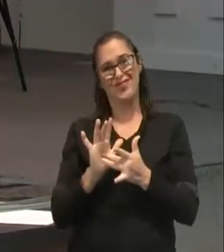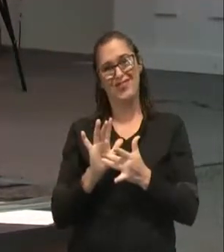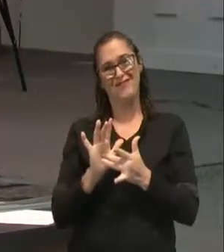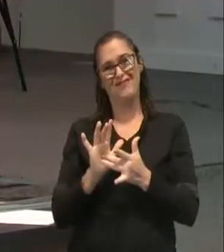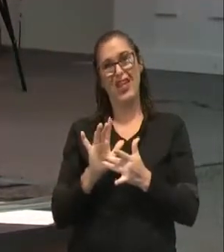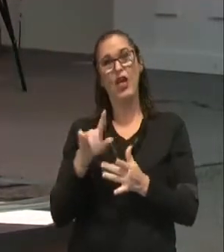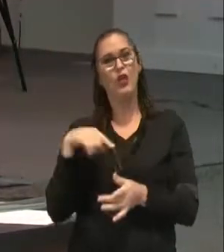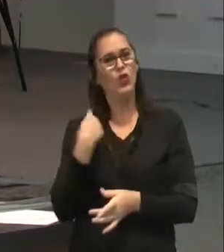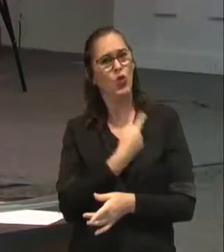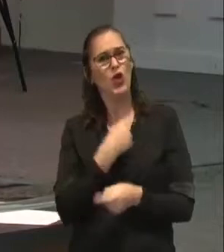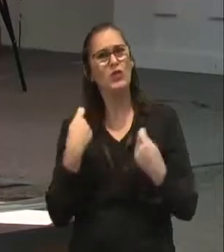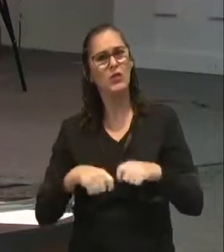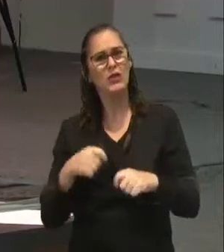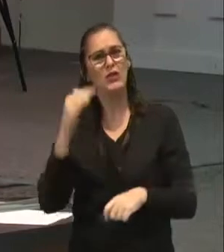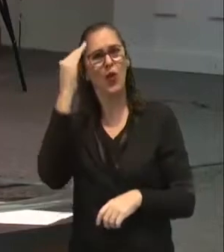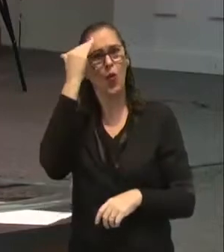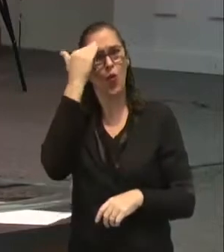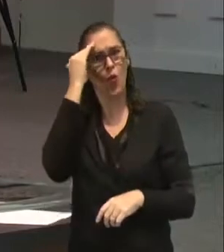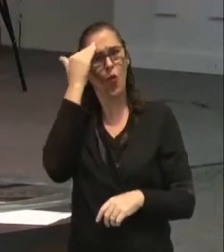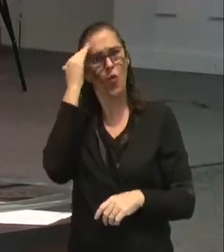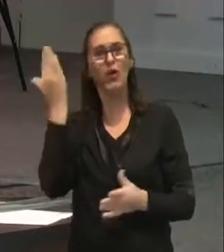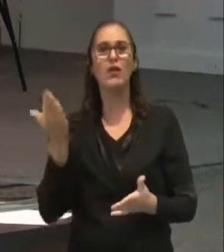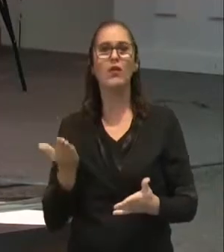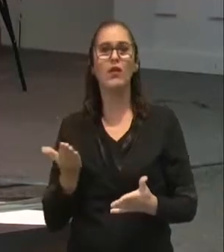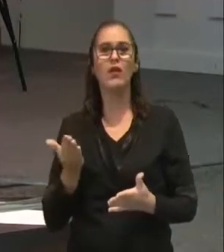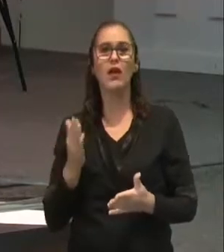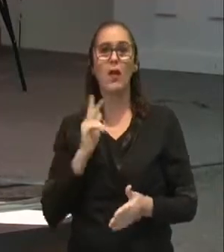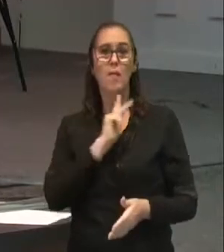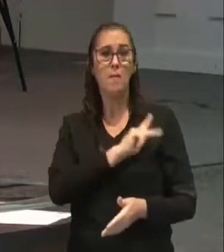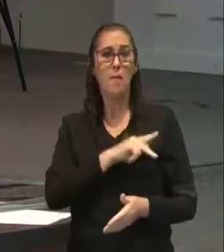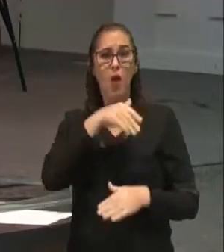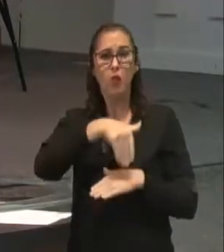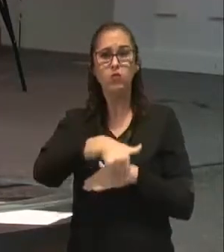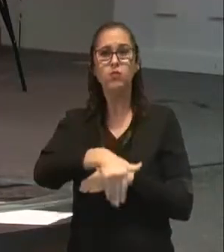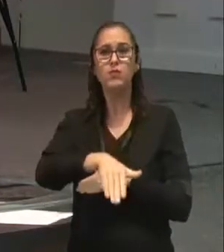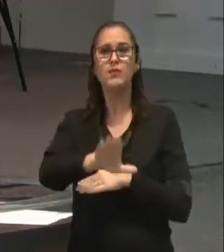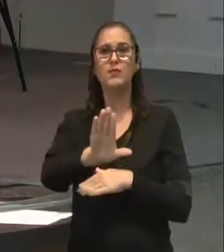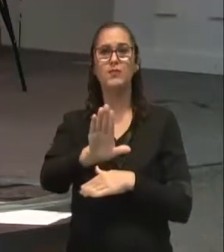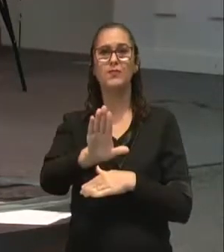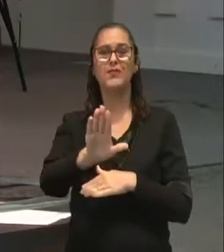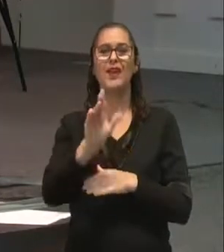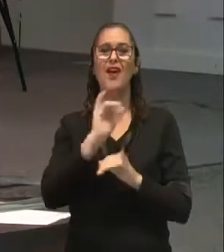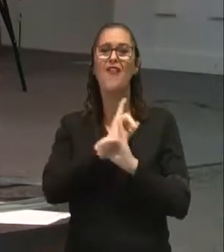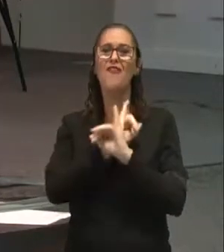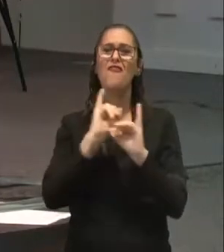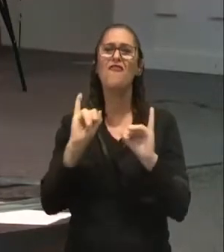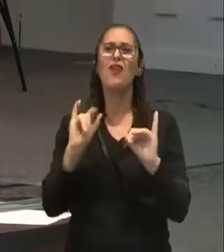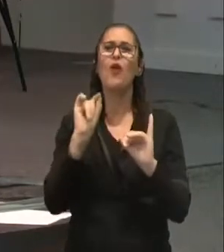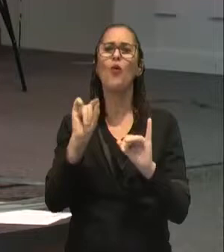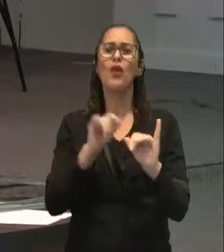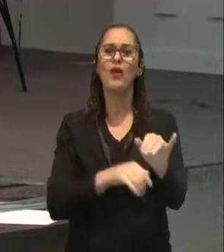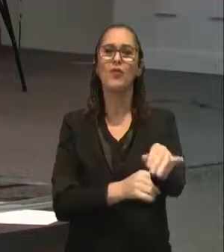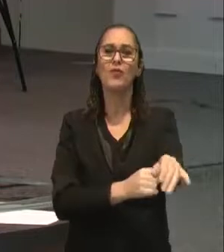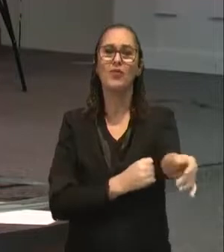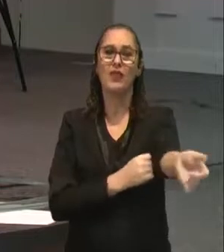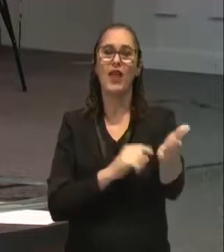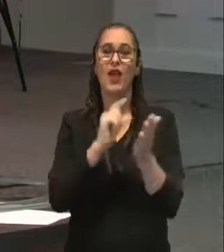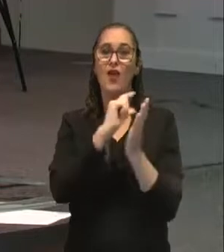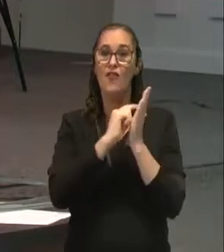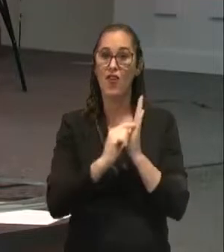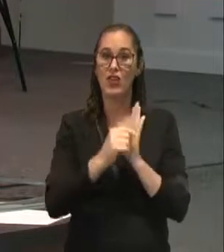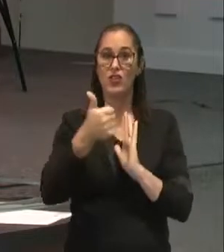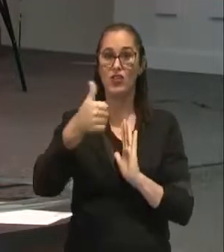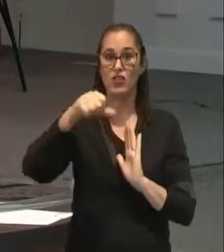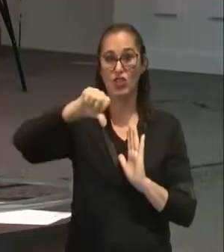nós precisamos compreendê-las. E Paulo continua a dizer aqui, nos versos